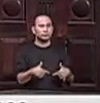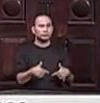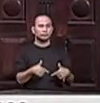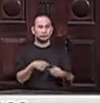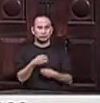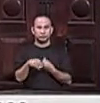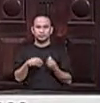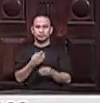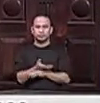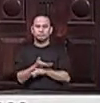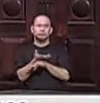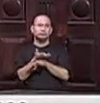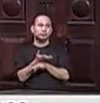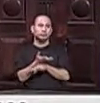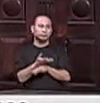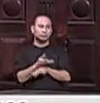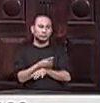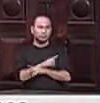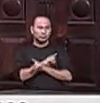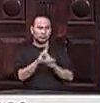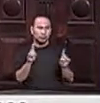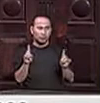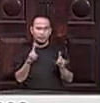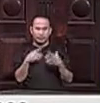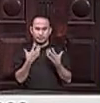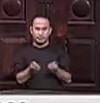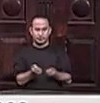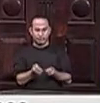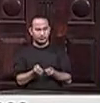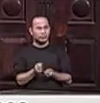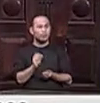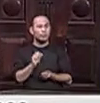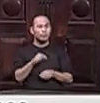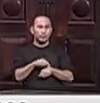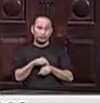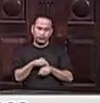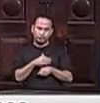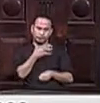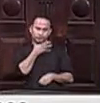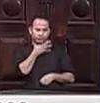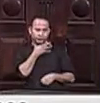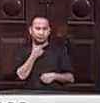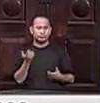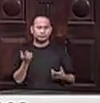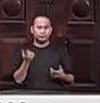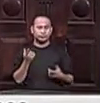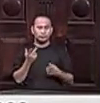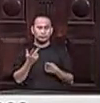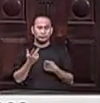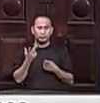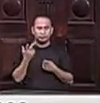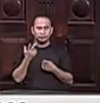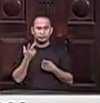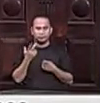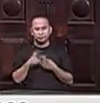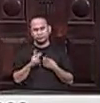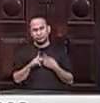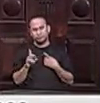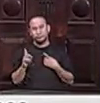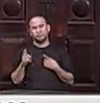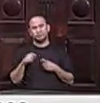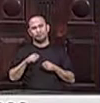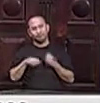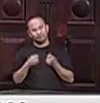nessa matéria tão importante. Não é razoável, num momento de crise, numa calamidade econômica e